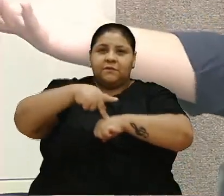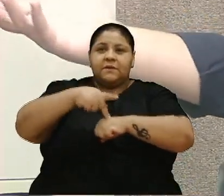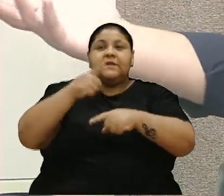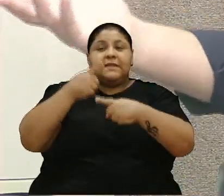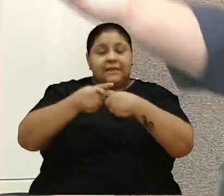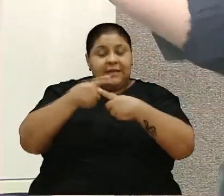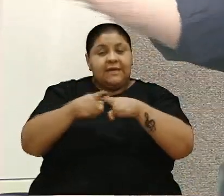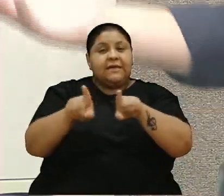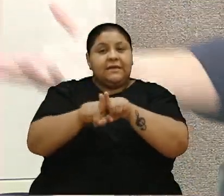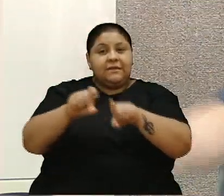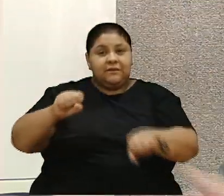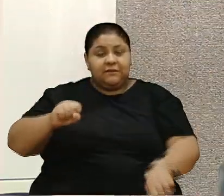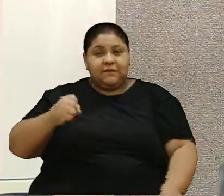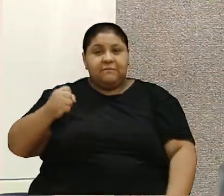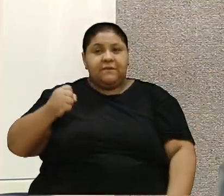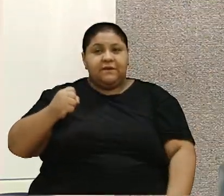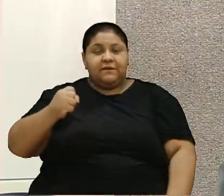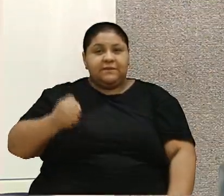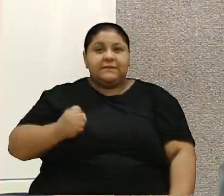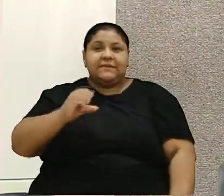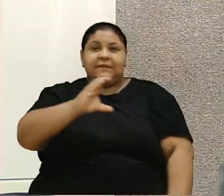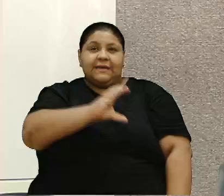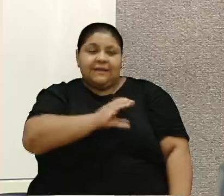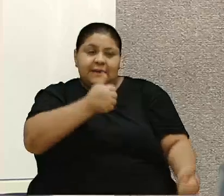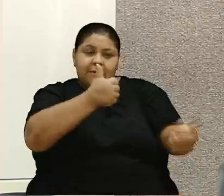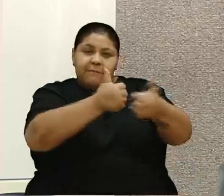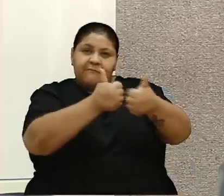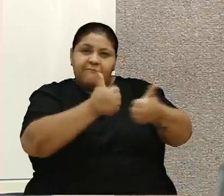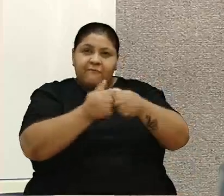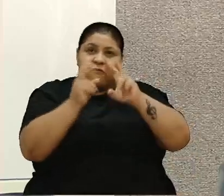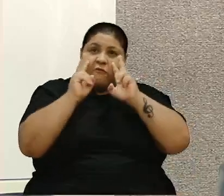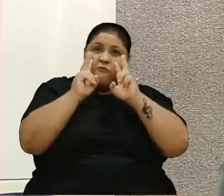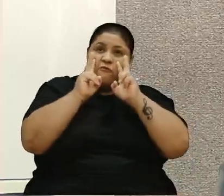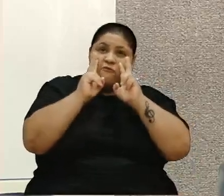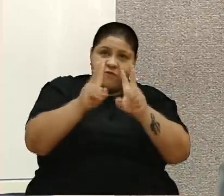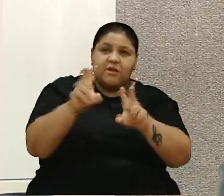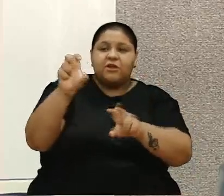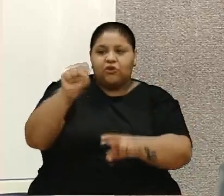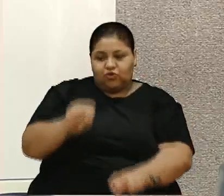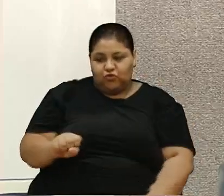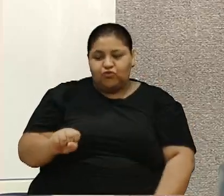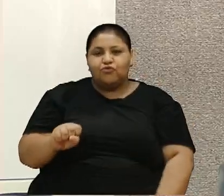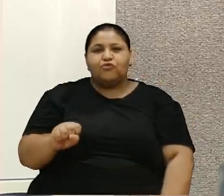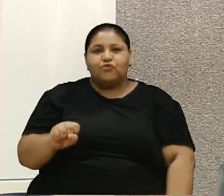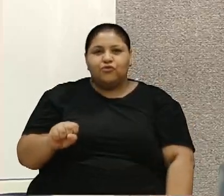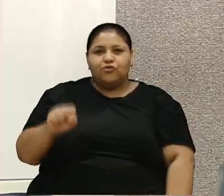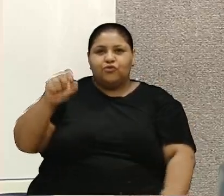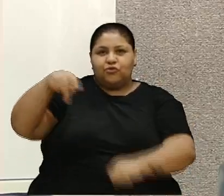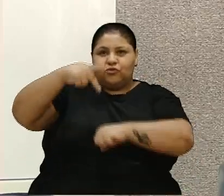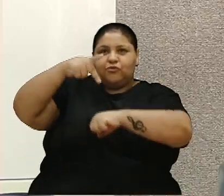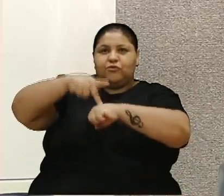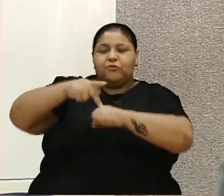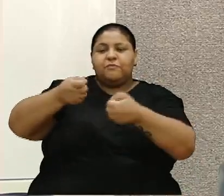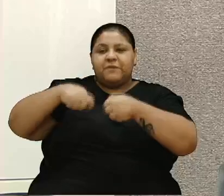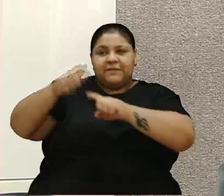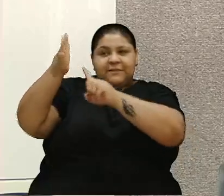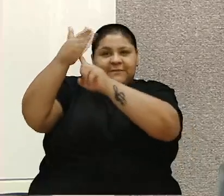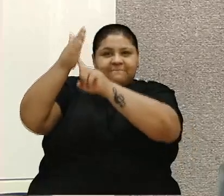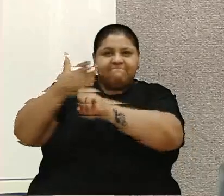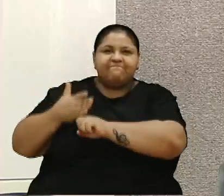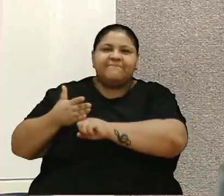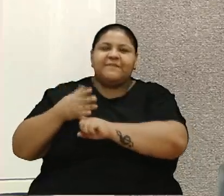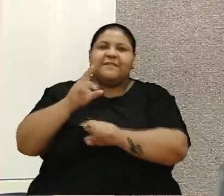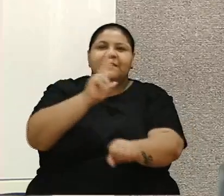que é nosso irmão aqui ao lado, né? Para ver como realmente o sul do nosso país precisa levantar essa bandeira ainda mais alta e nós tratarmos,